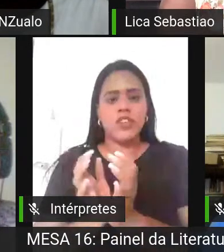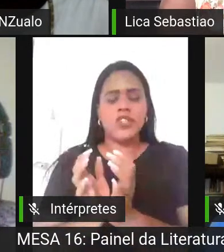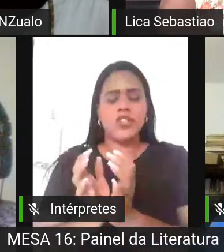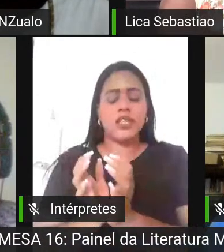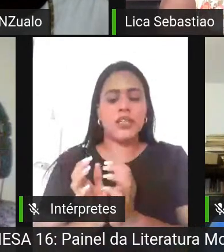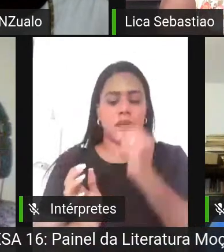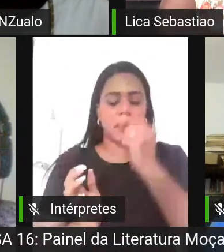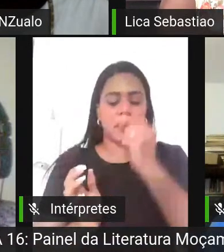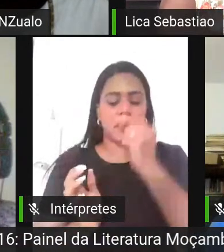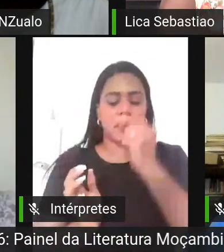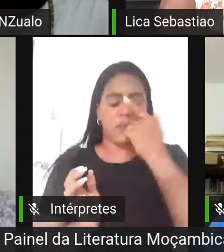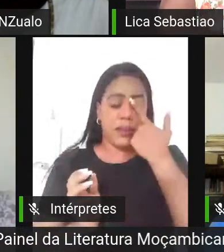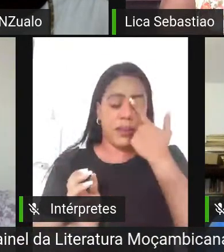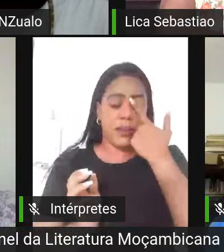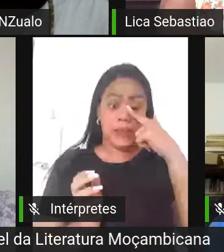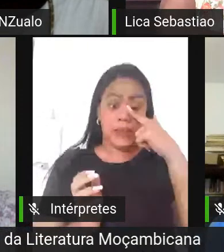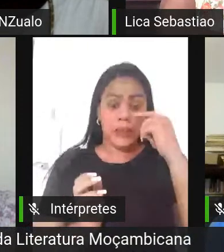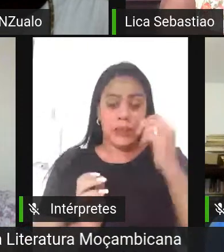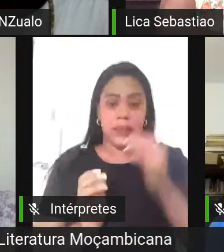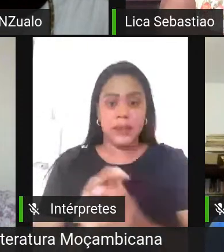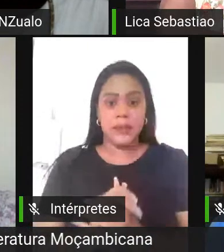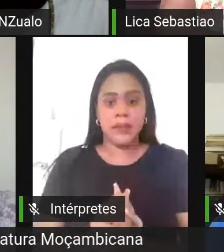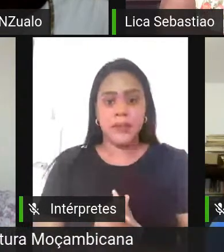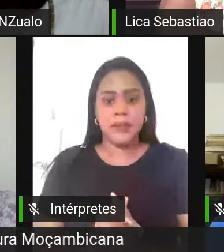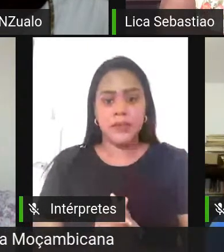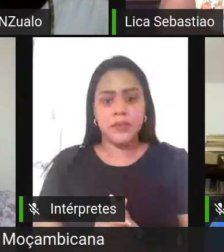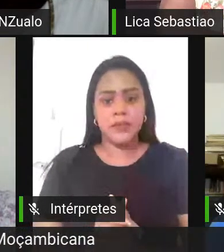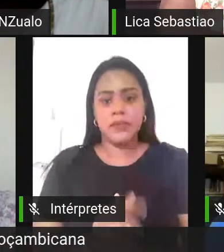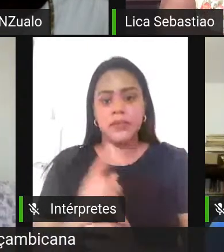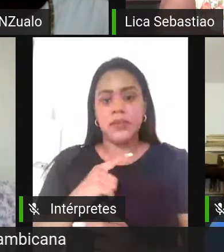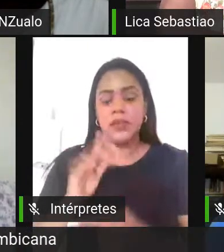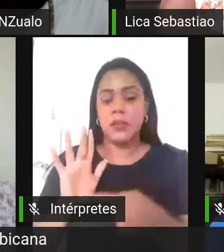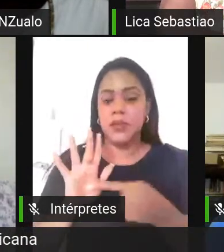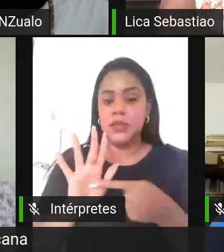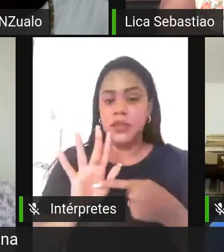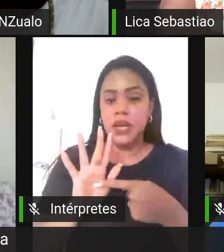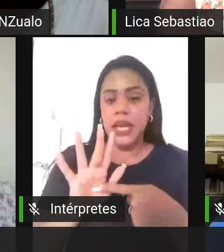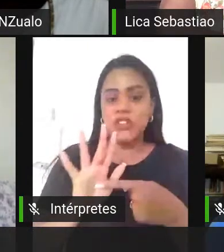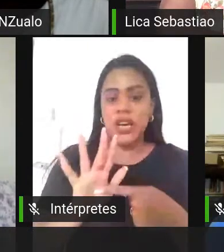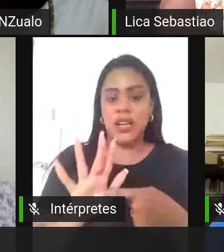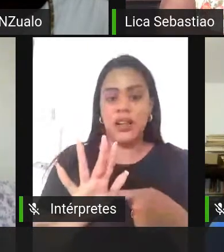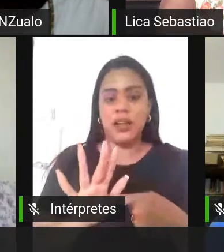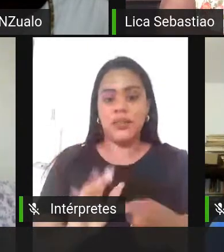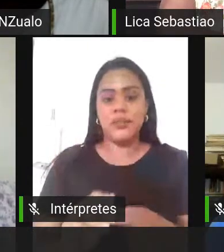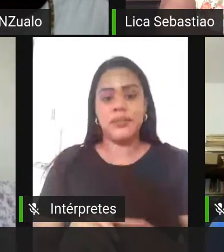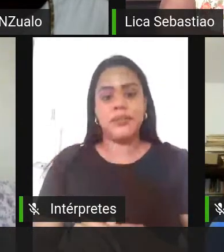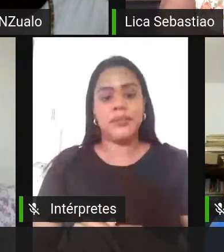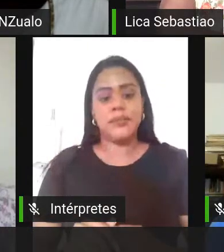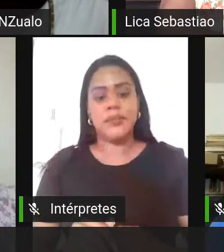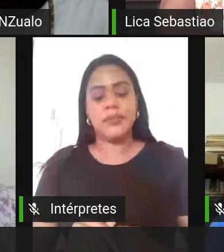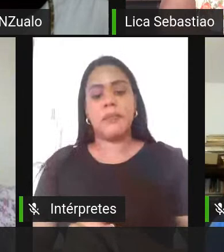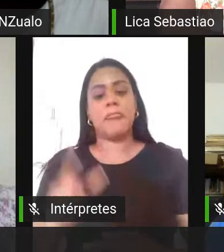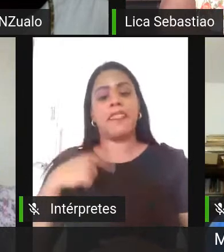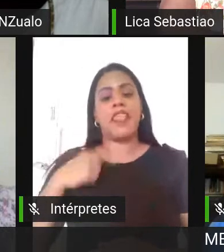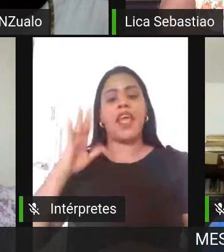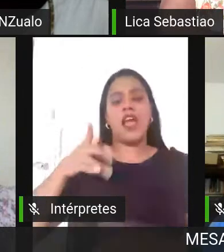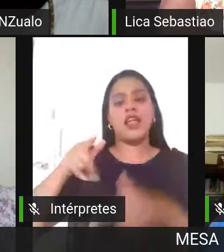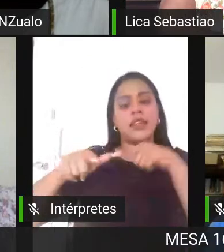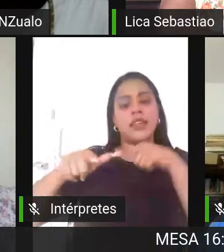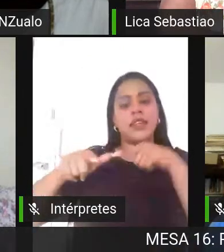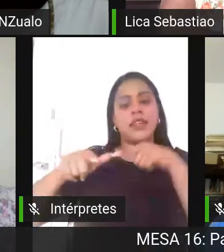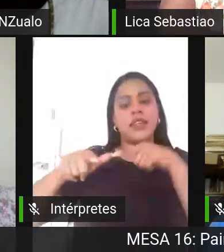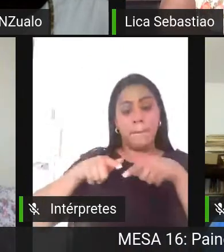jornalista, apresentador de TV, num programa que coloca em contato escritores e o grande público em debate sobre